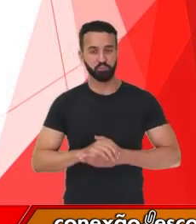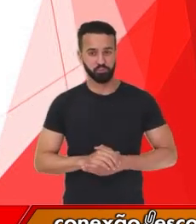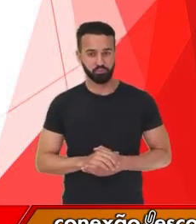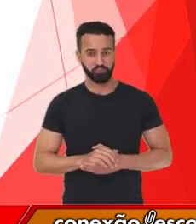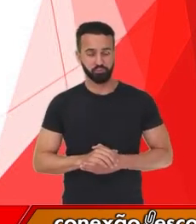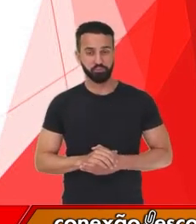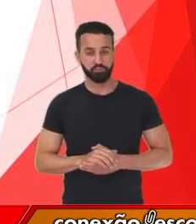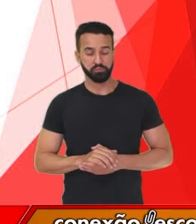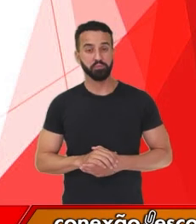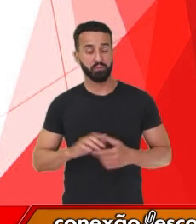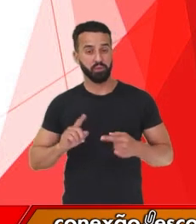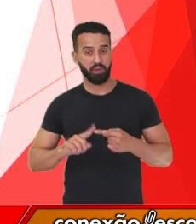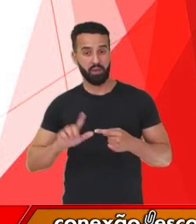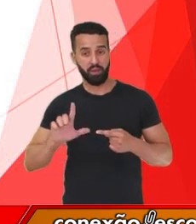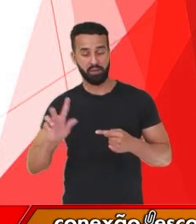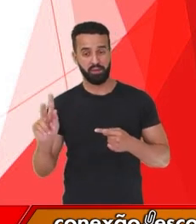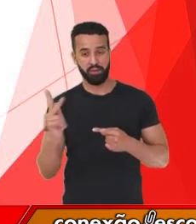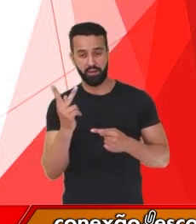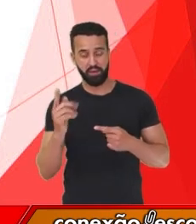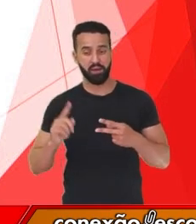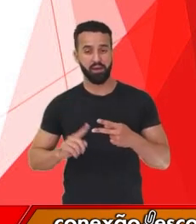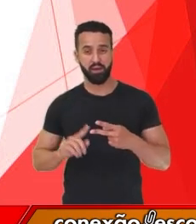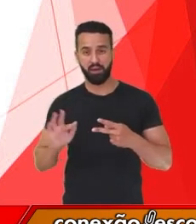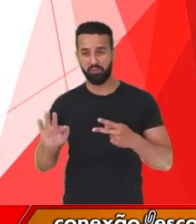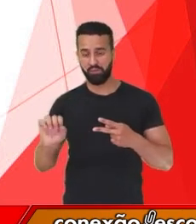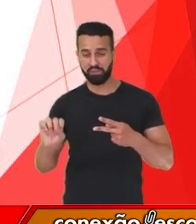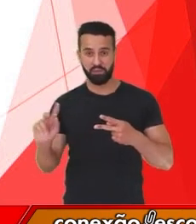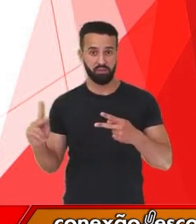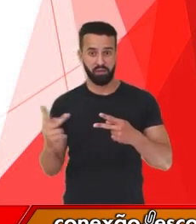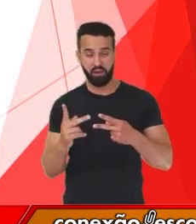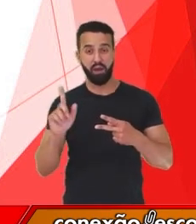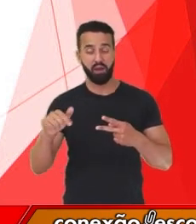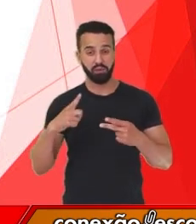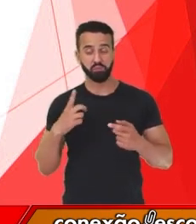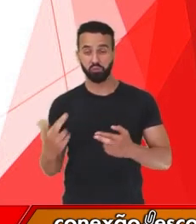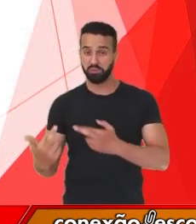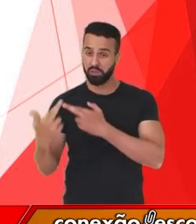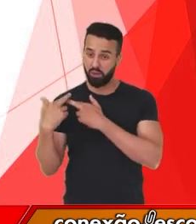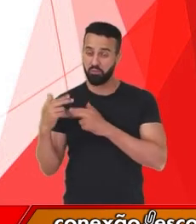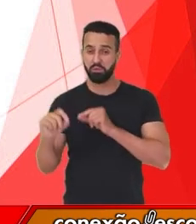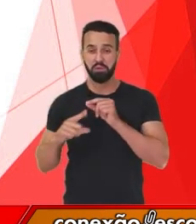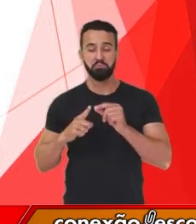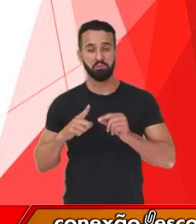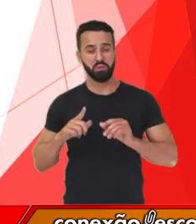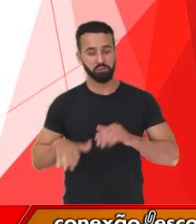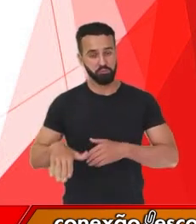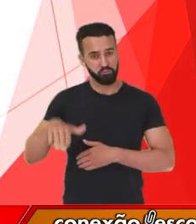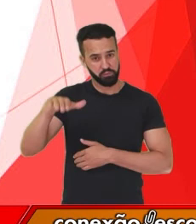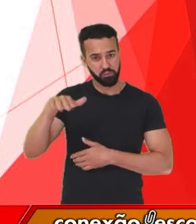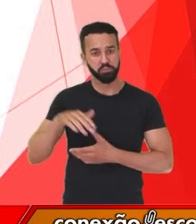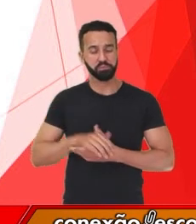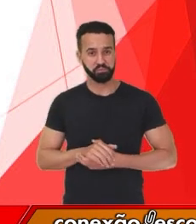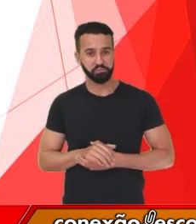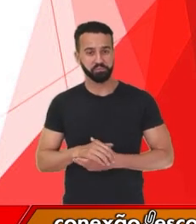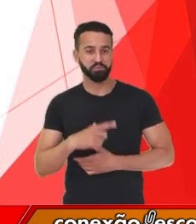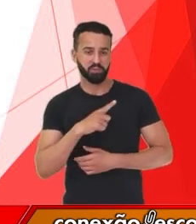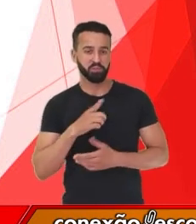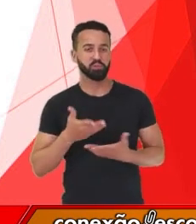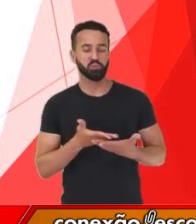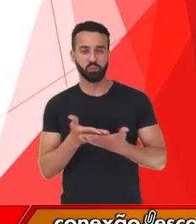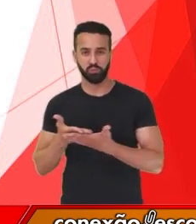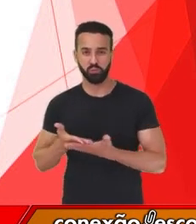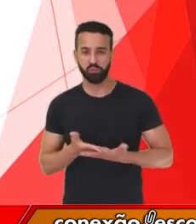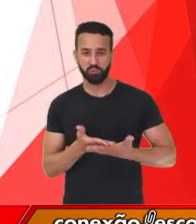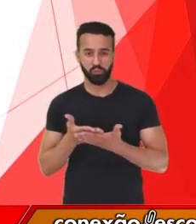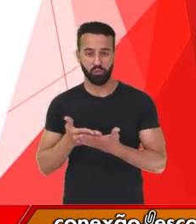sendo o LH e o FSH os hormônios responsáveis pelo início desses processos. Estudamos também